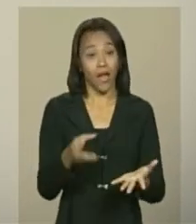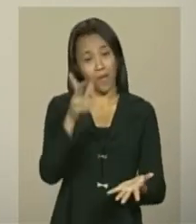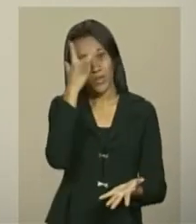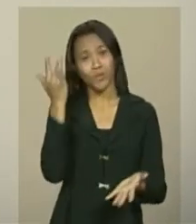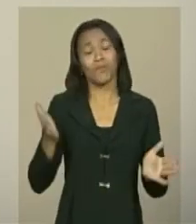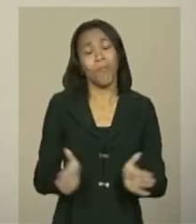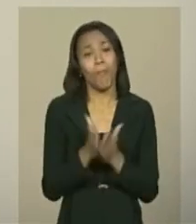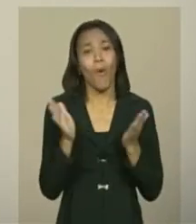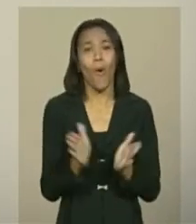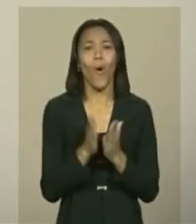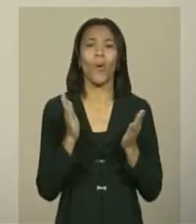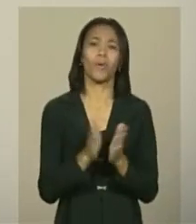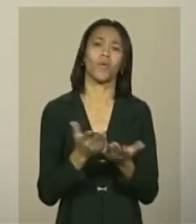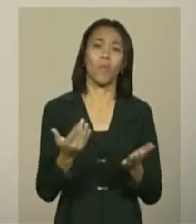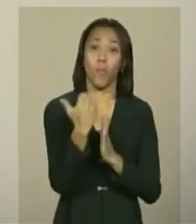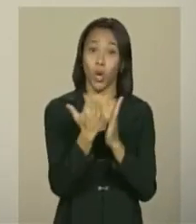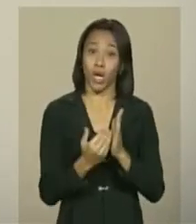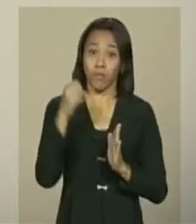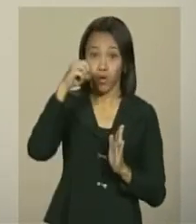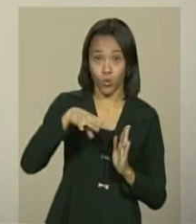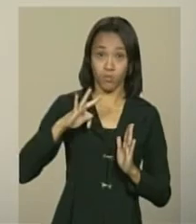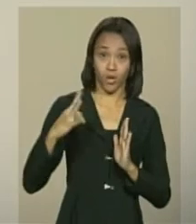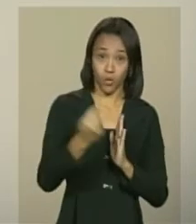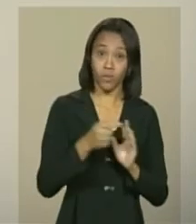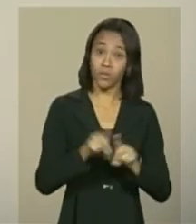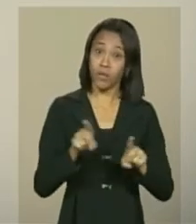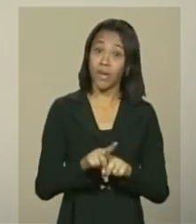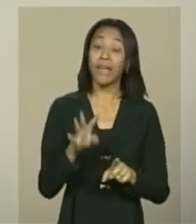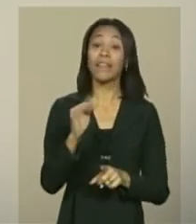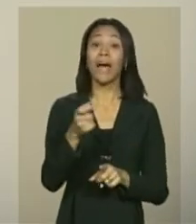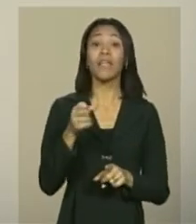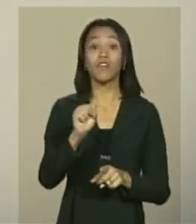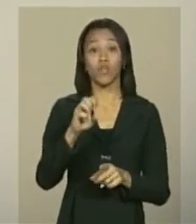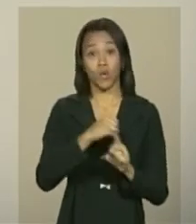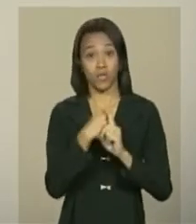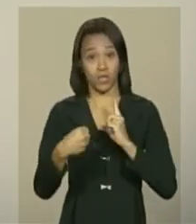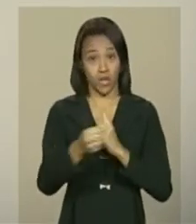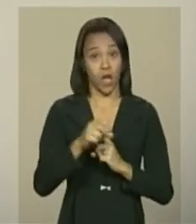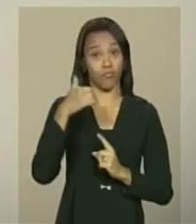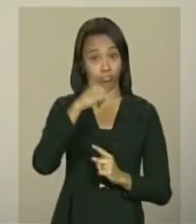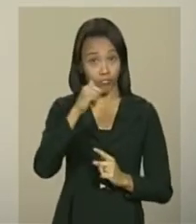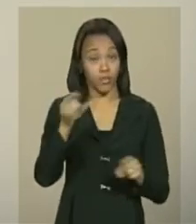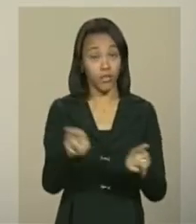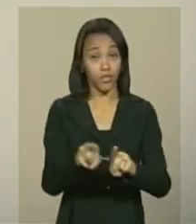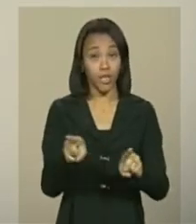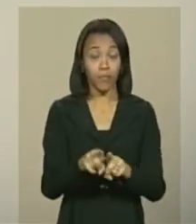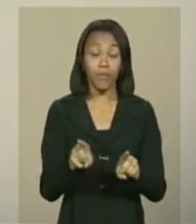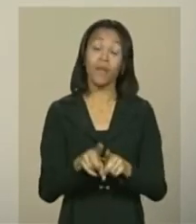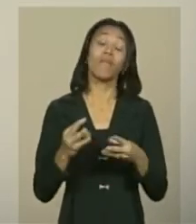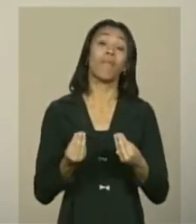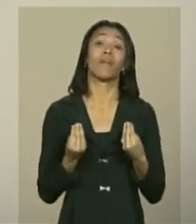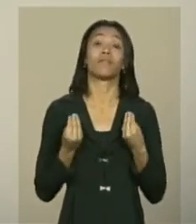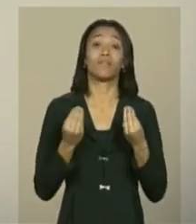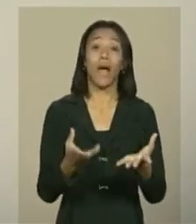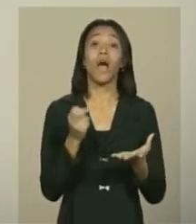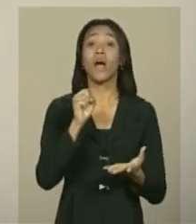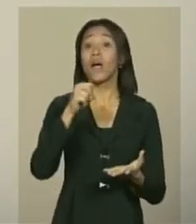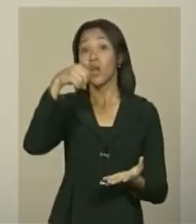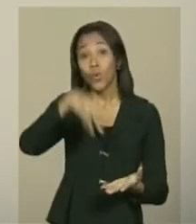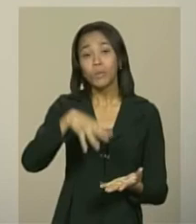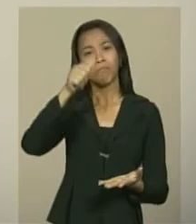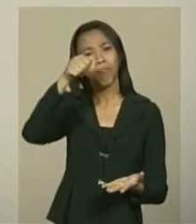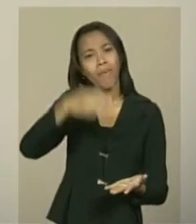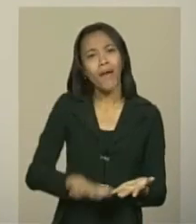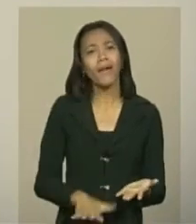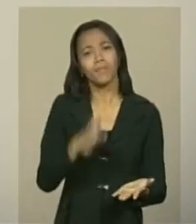mais pobre com o programa Luz Para Todos e a tarifa social de energia e também para levar luz